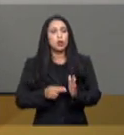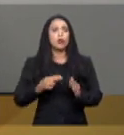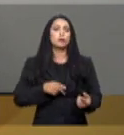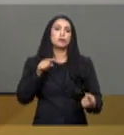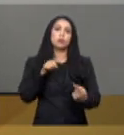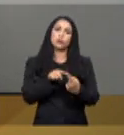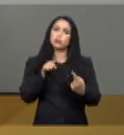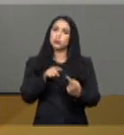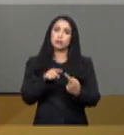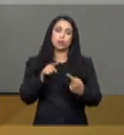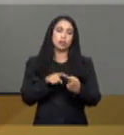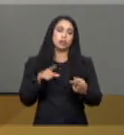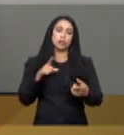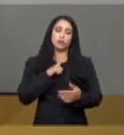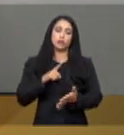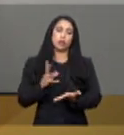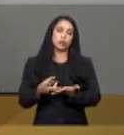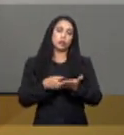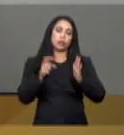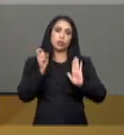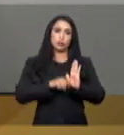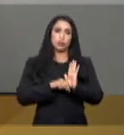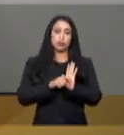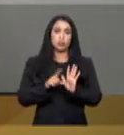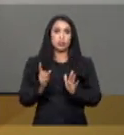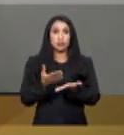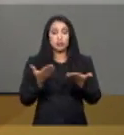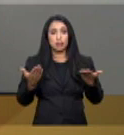barco de declaração no recurso extraordinário